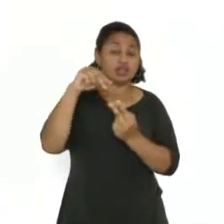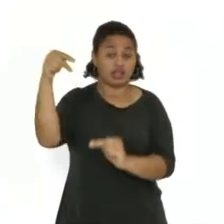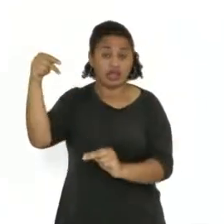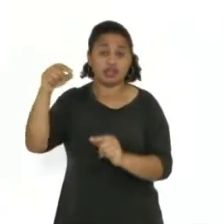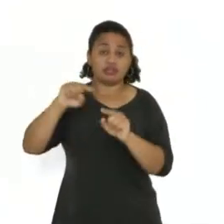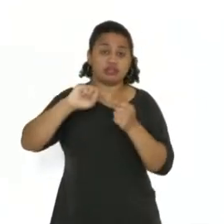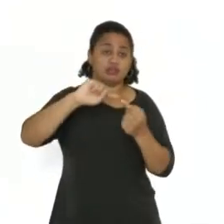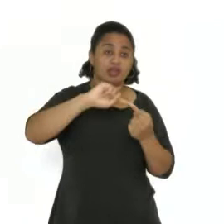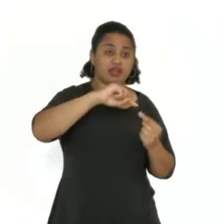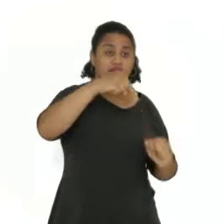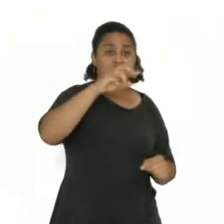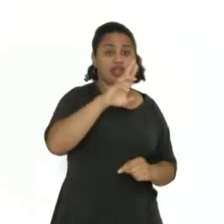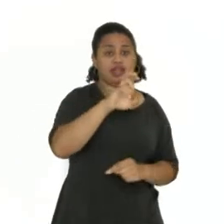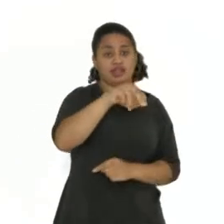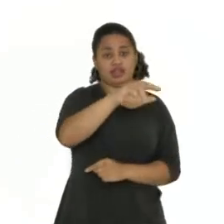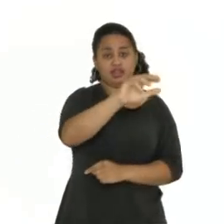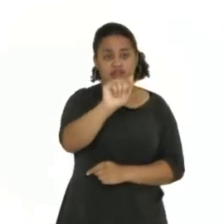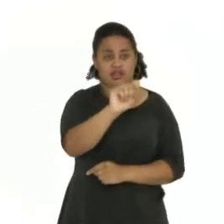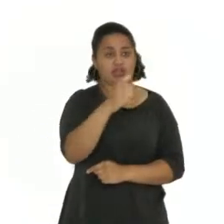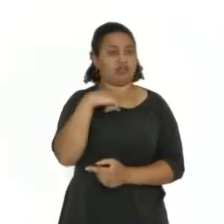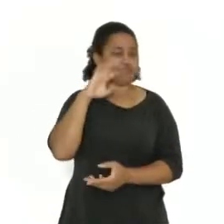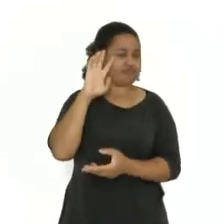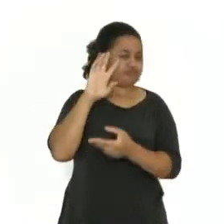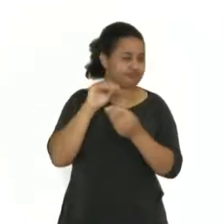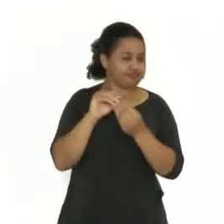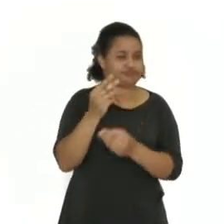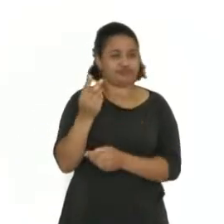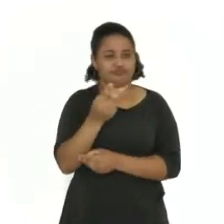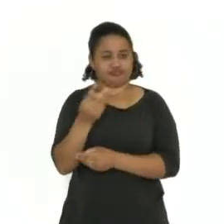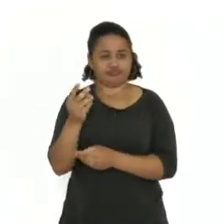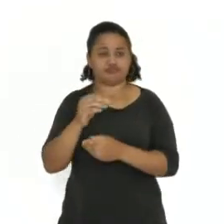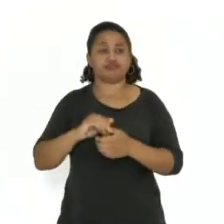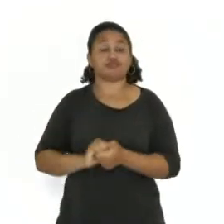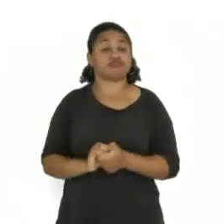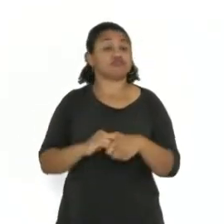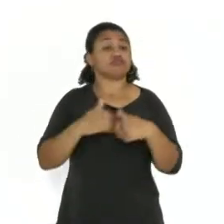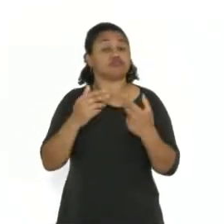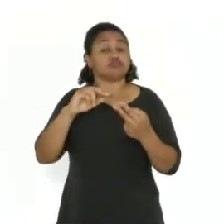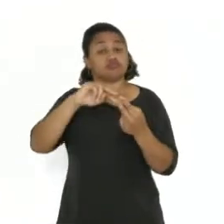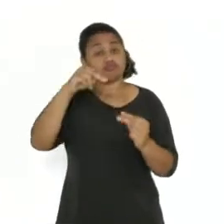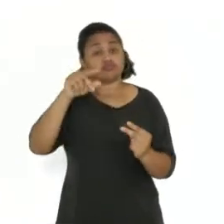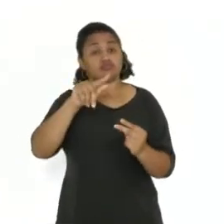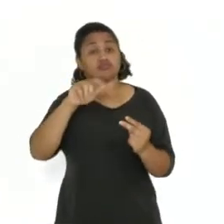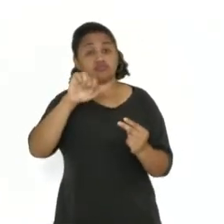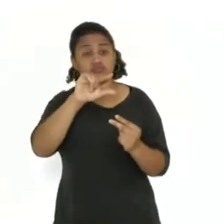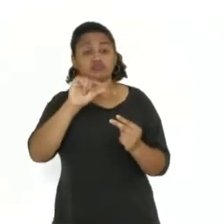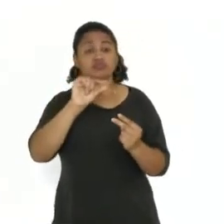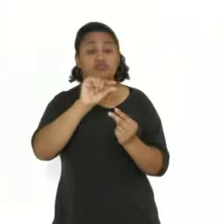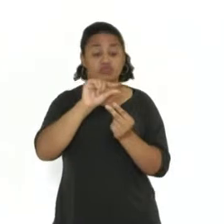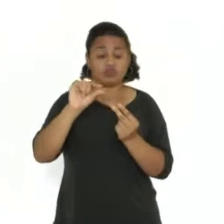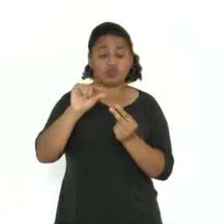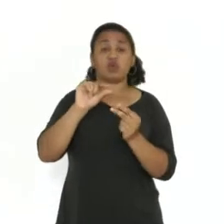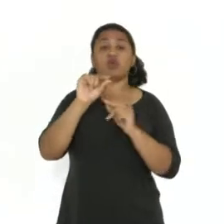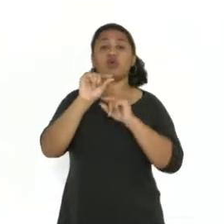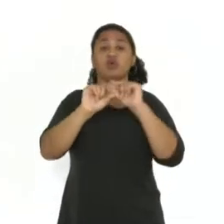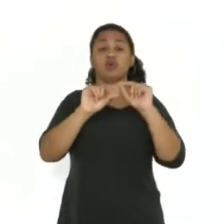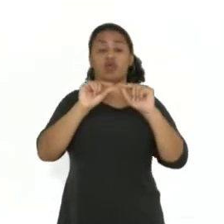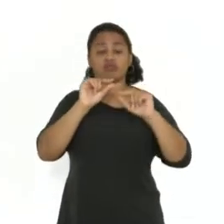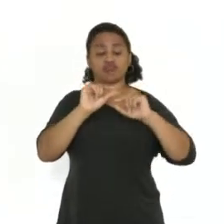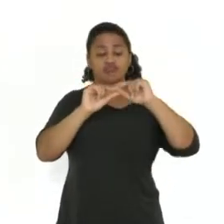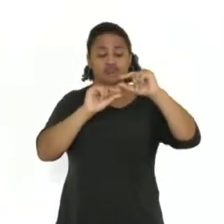RNA. Vamos entender esses dois. Então, o gene nada mais é do que uma